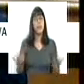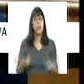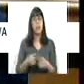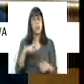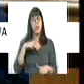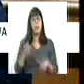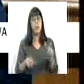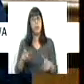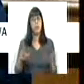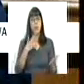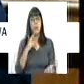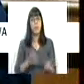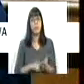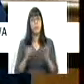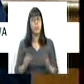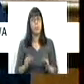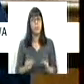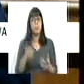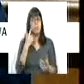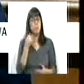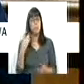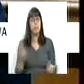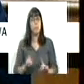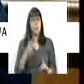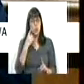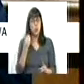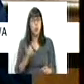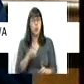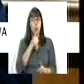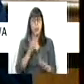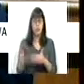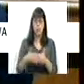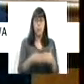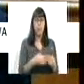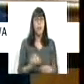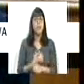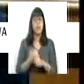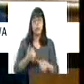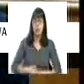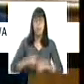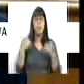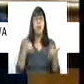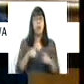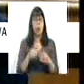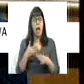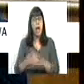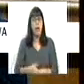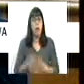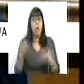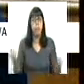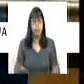por parte dos portugueses e, de facto, não se compreendia como não se compreende como é que encerrando serviços se melhora o